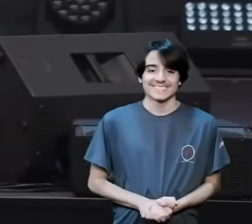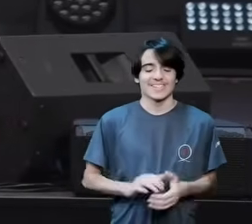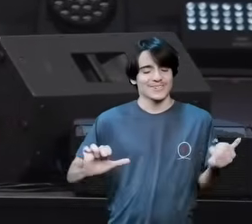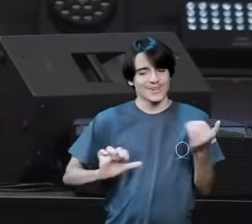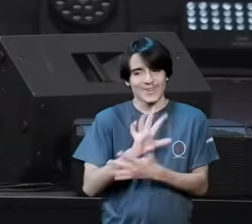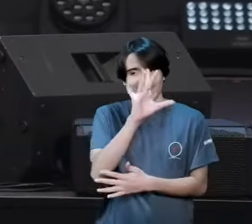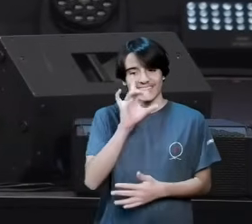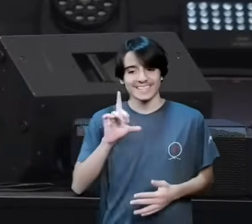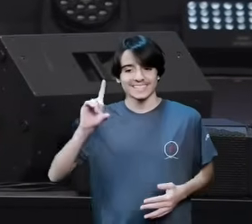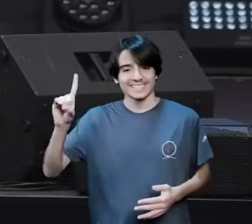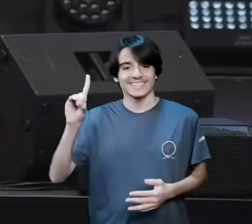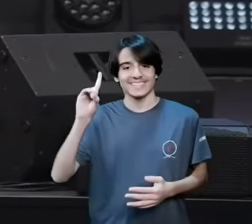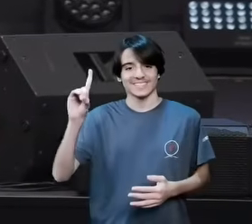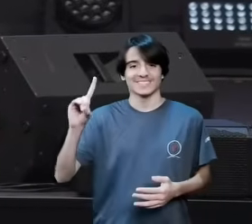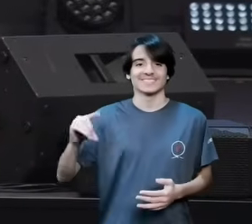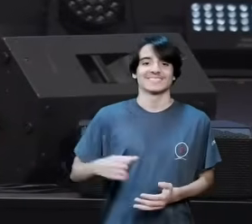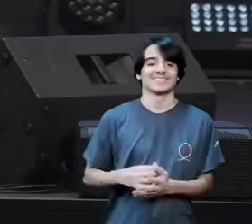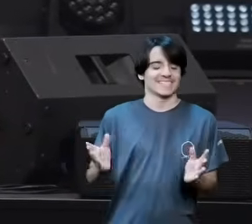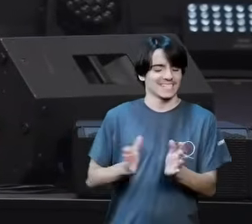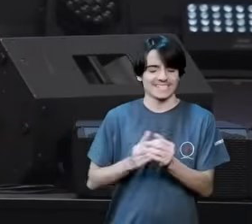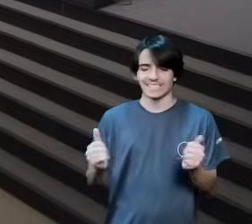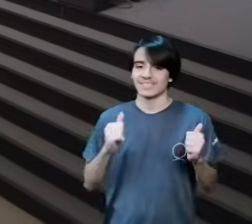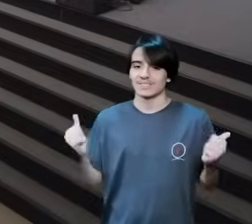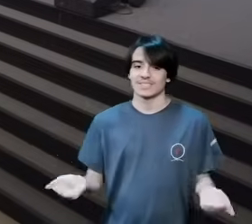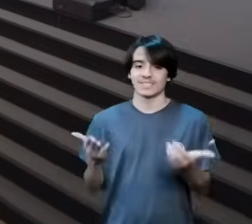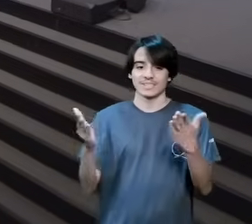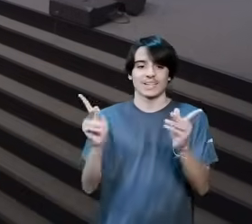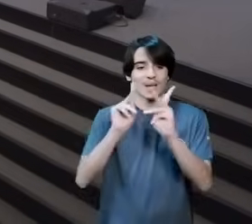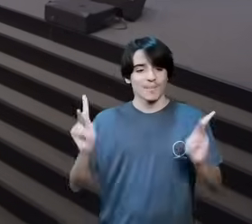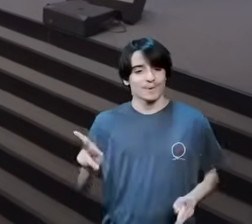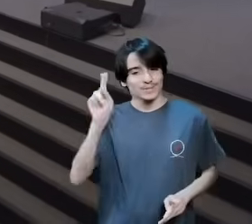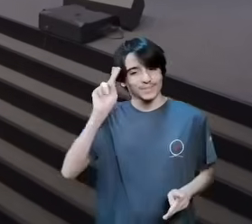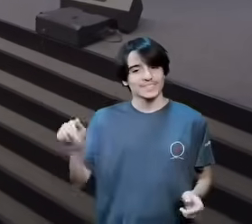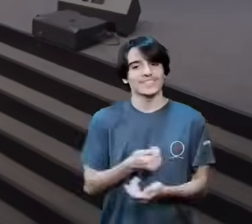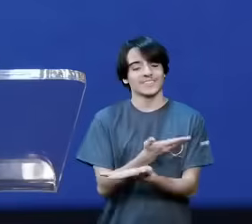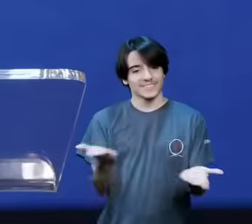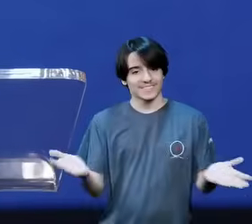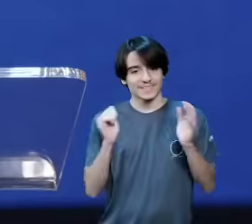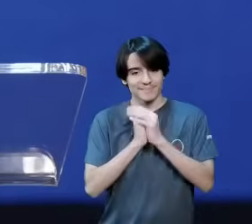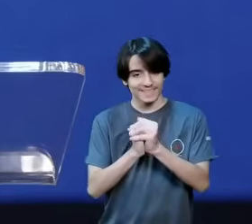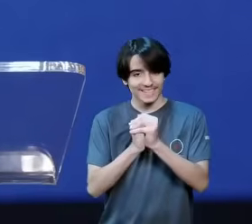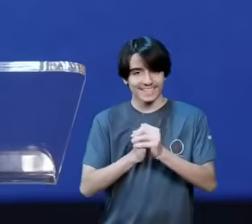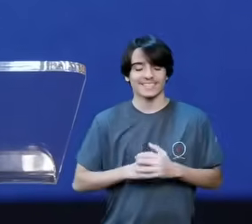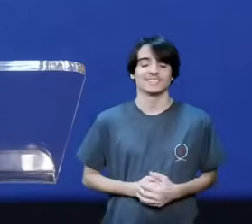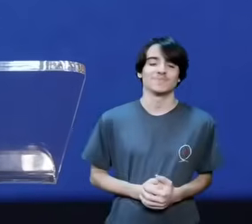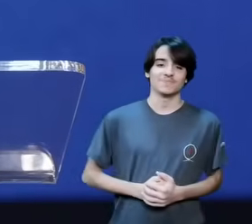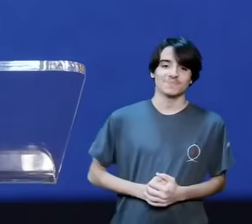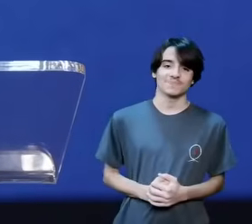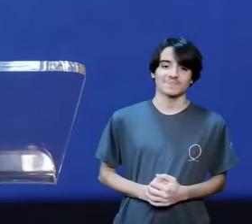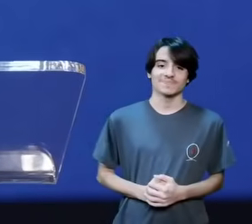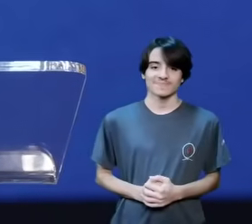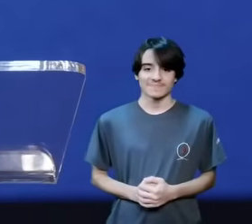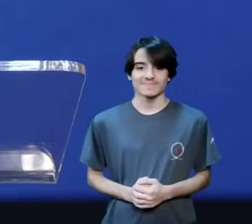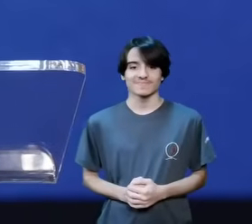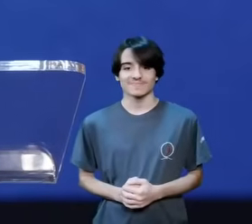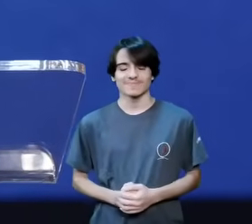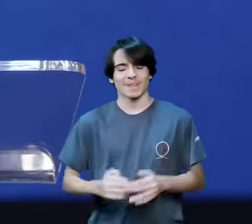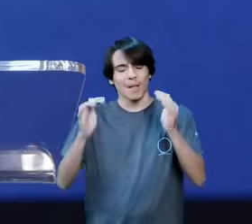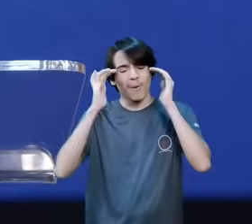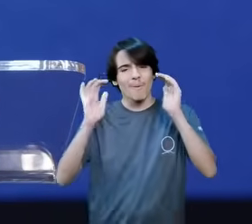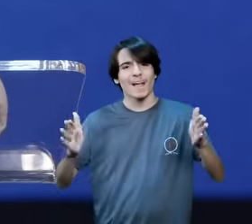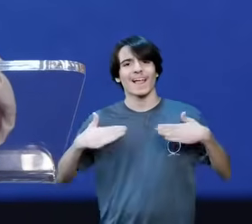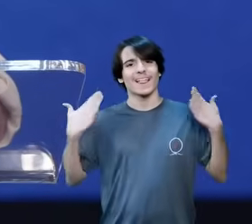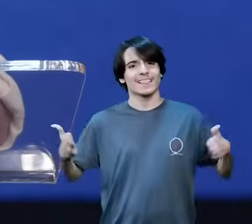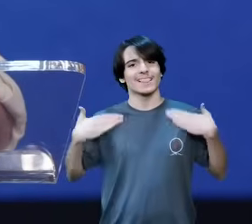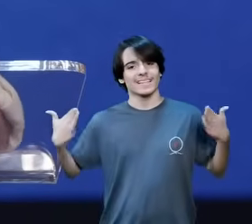Glória a Deus, glória a Deus, aleluia. A paz do Senhor Jesus, igreja. Amém. Amém. Que honra, que